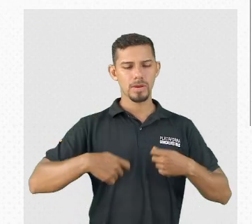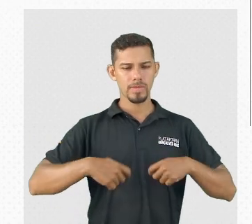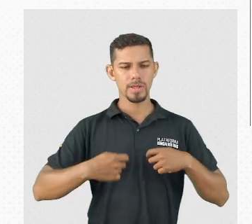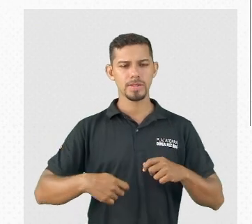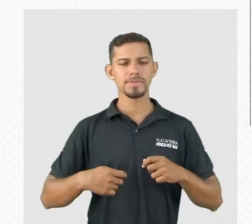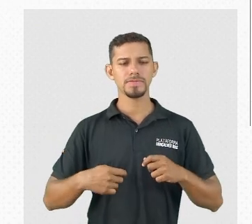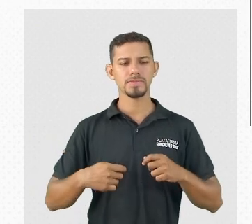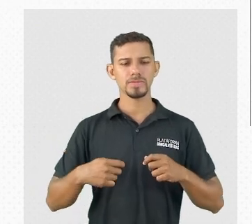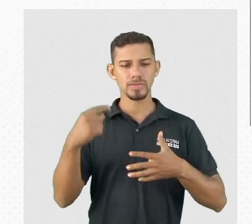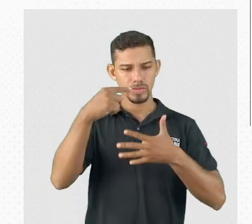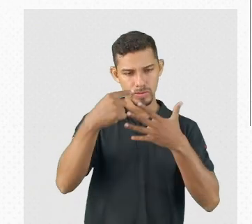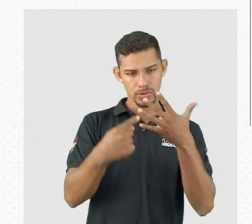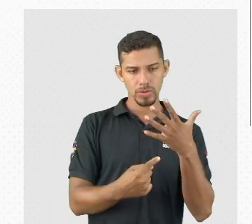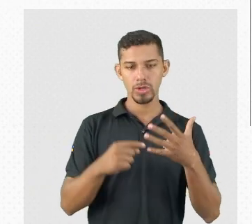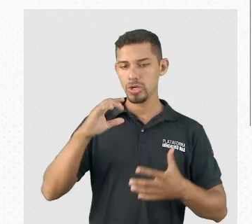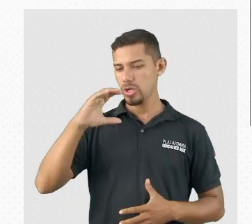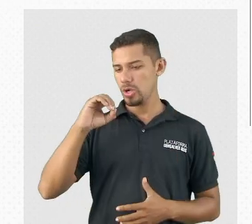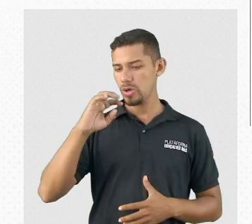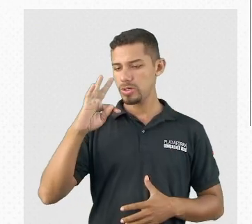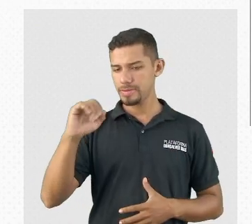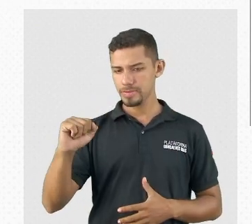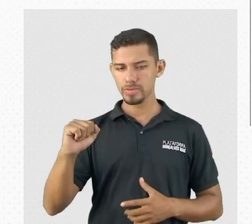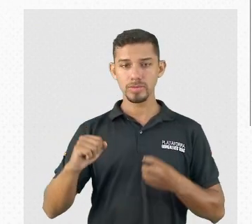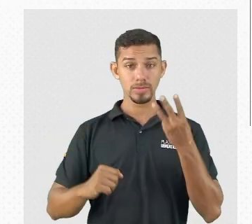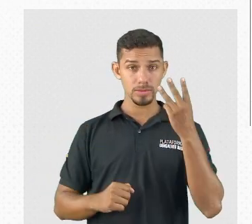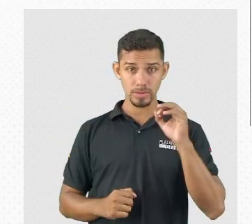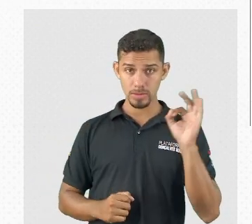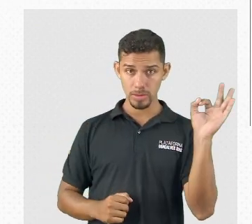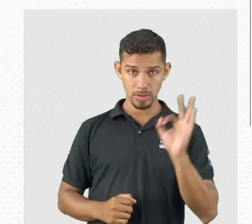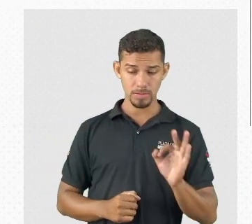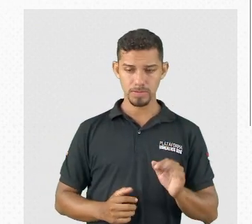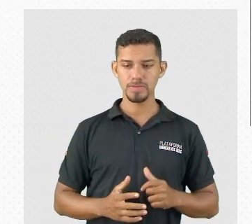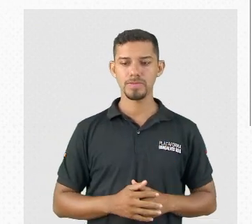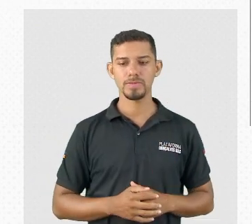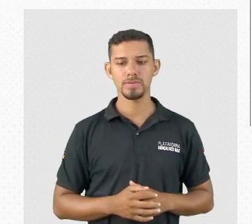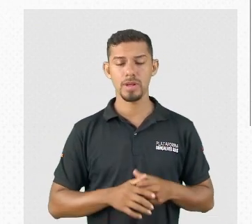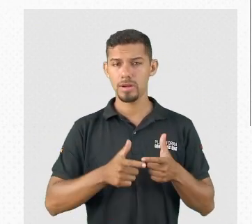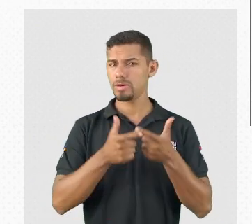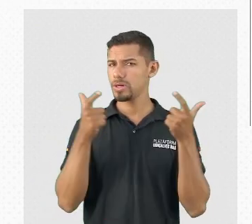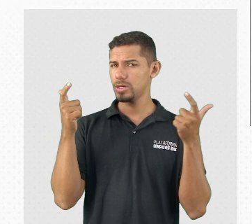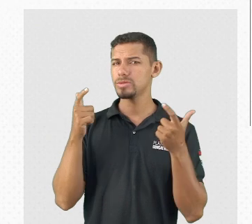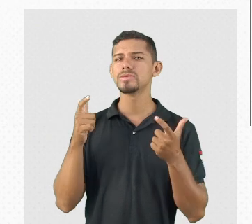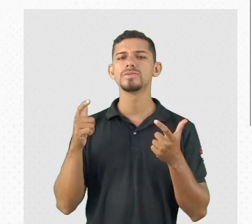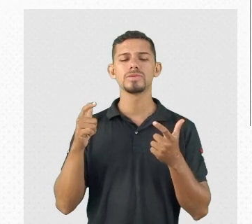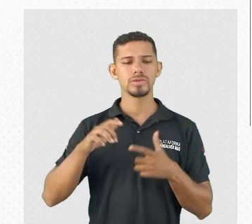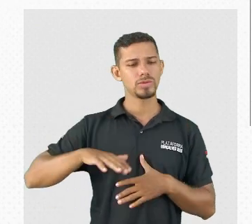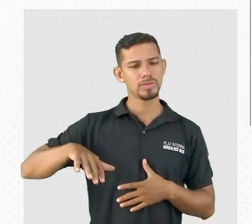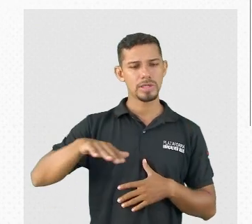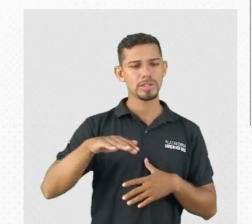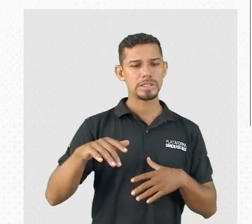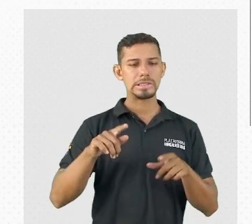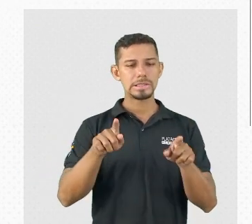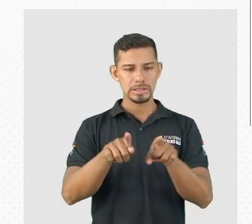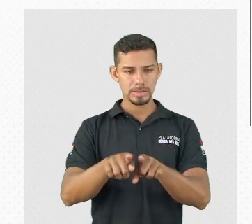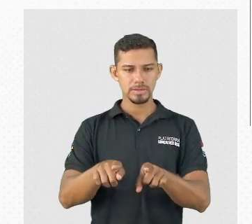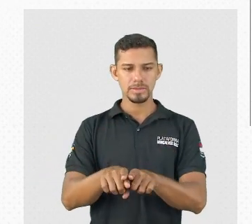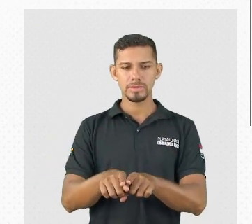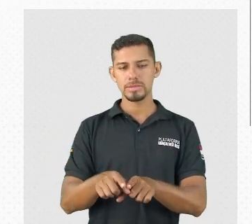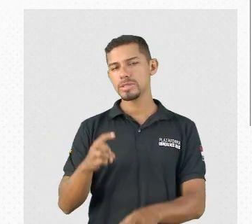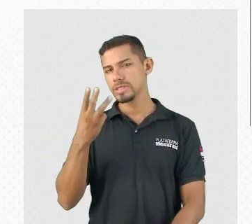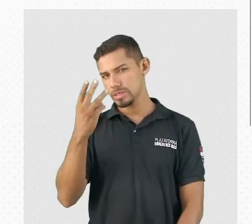precisam estar aí dentro dessa cota mínima de 30%. Então, grande parte dos partidos tem feito isso. Pelo